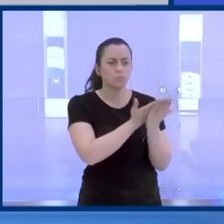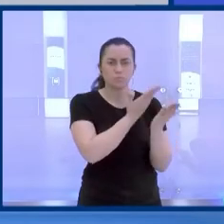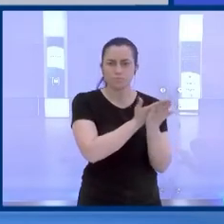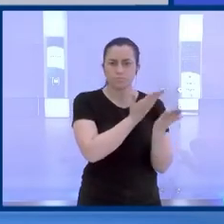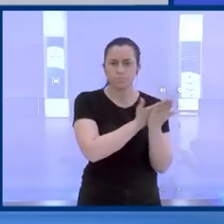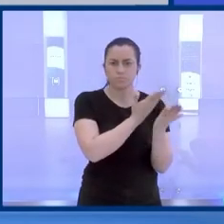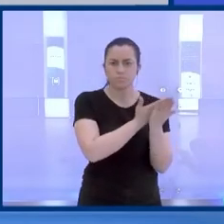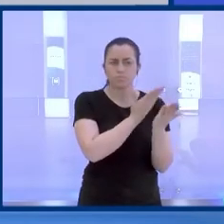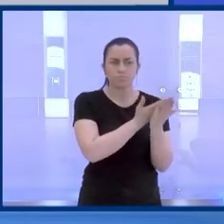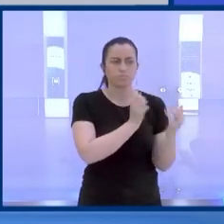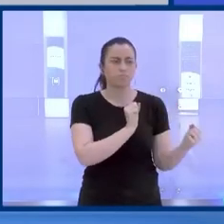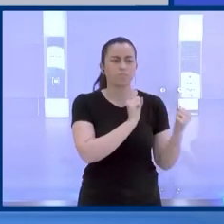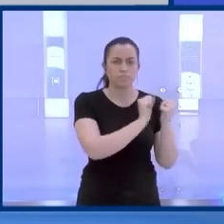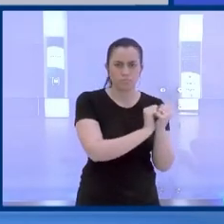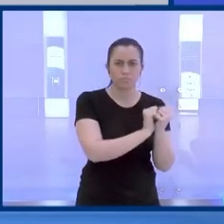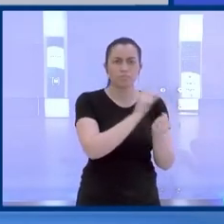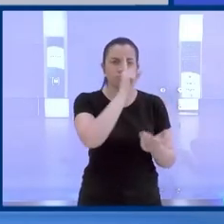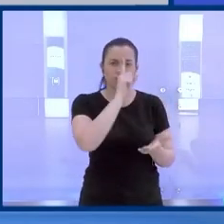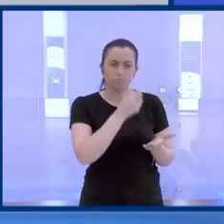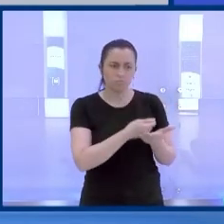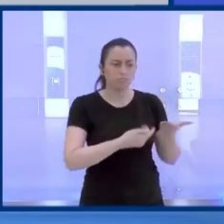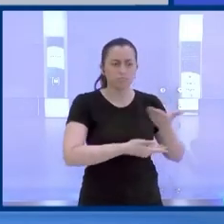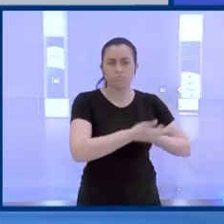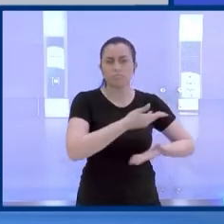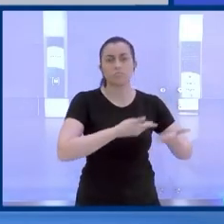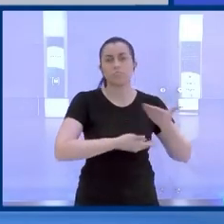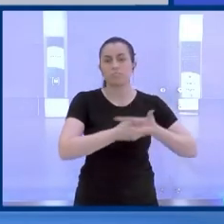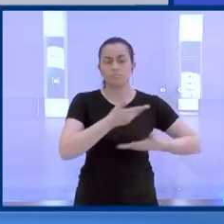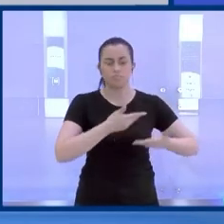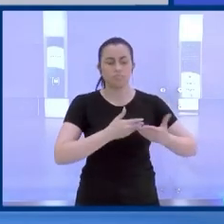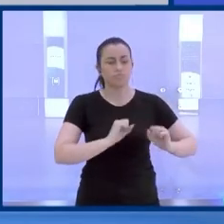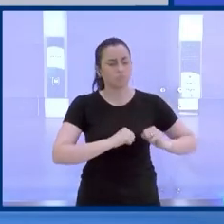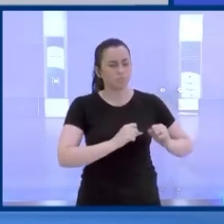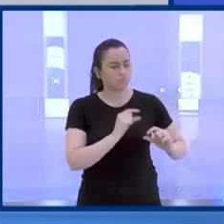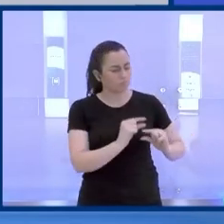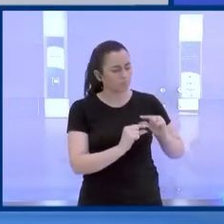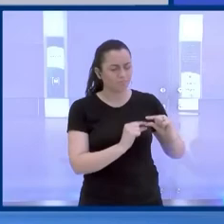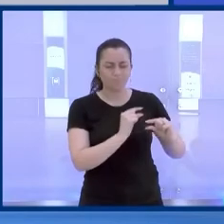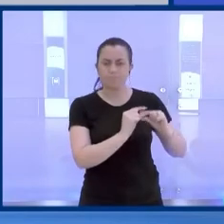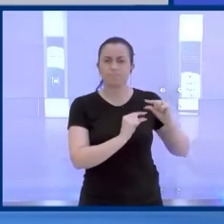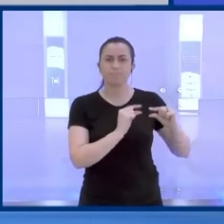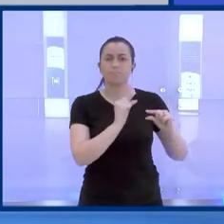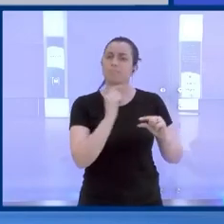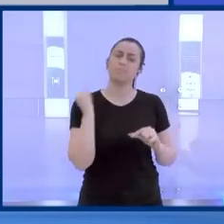Cada esforço, cada mínima ação, cada mínima atividade